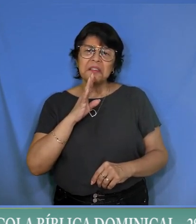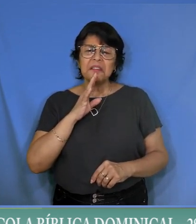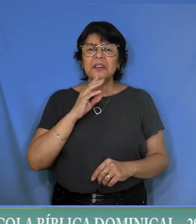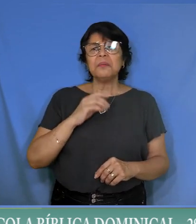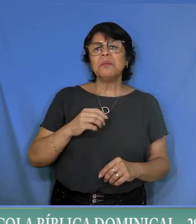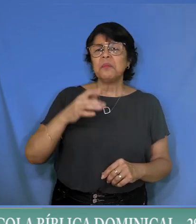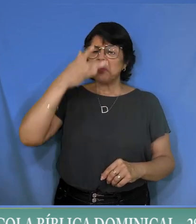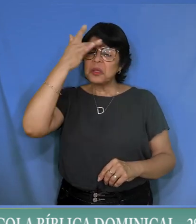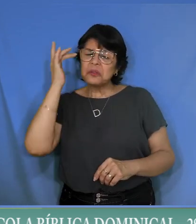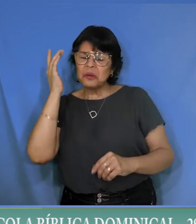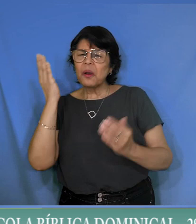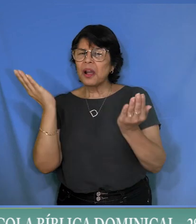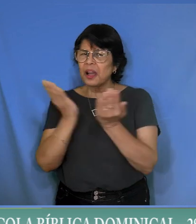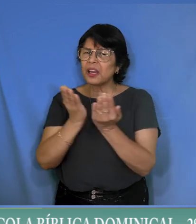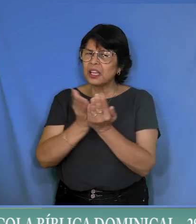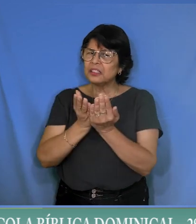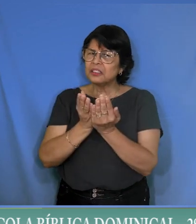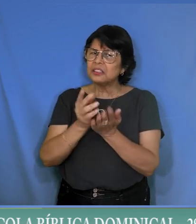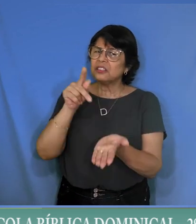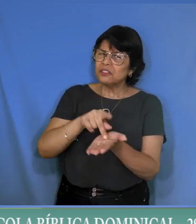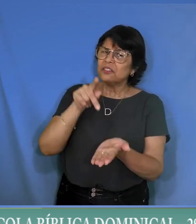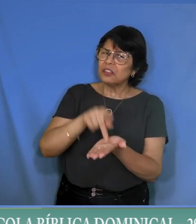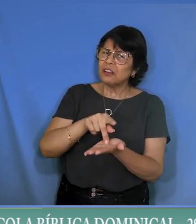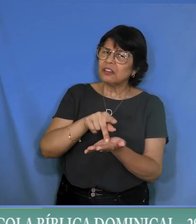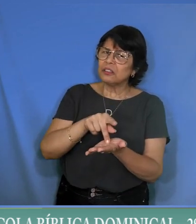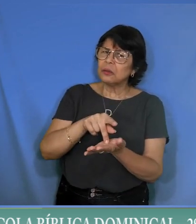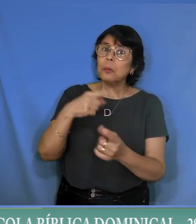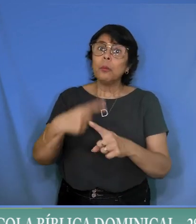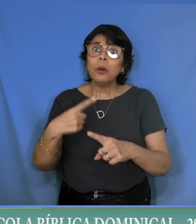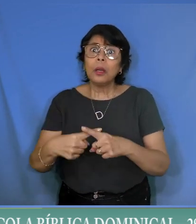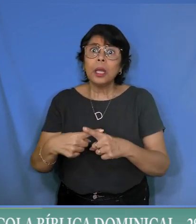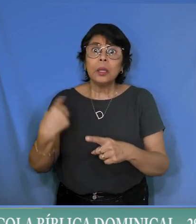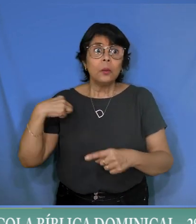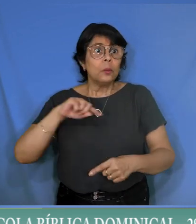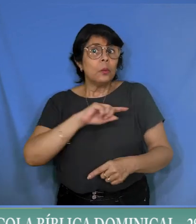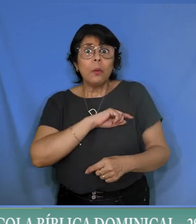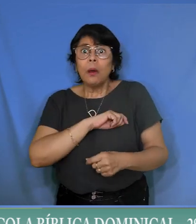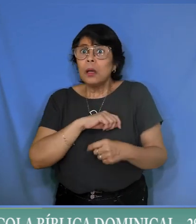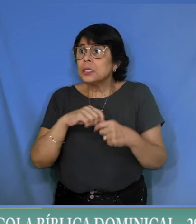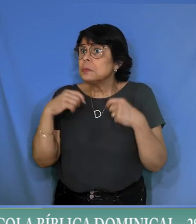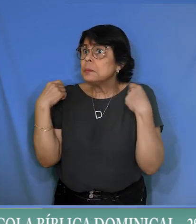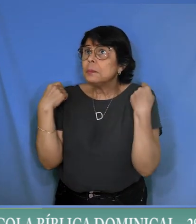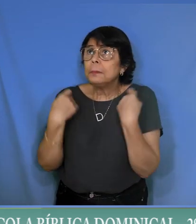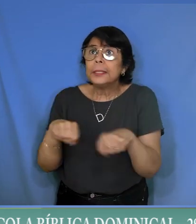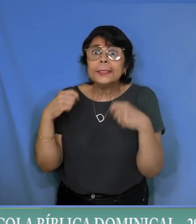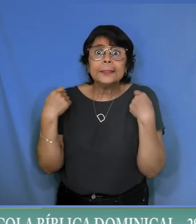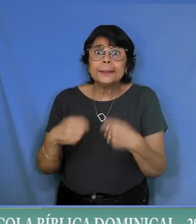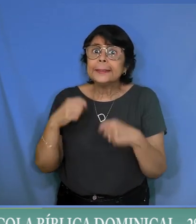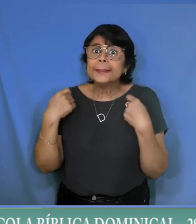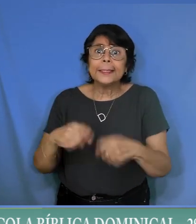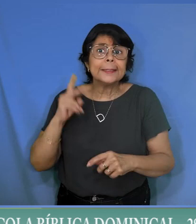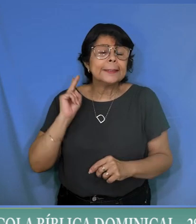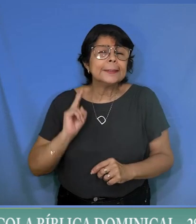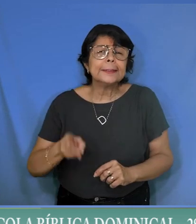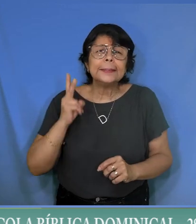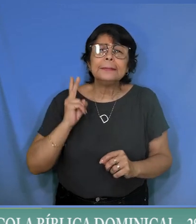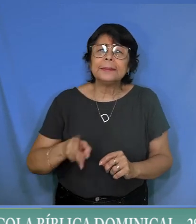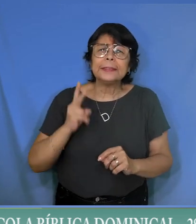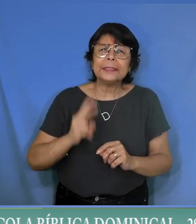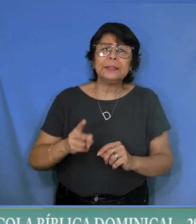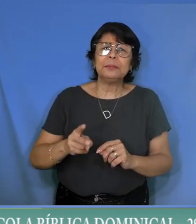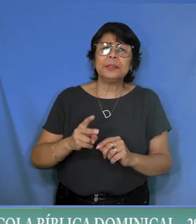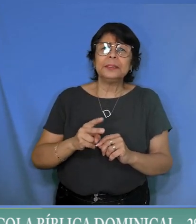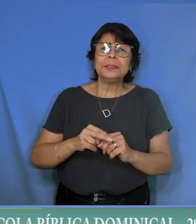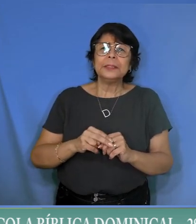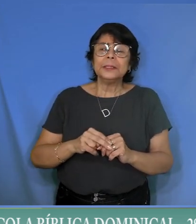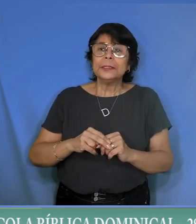pecado. Fazer essas coisas, a ira, a gritaria, a blasfêmia, é natural nosso. Você não precisa fazer força. É